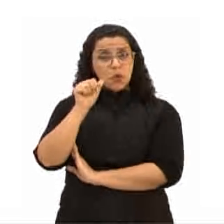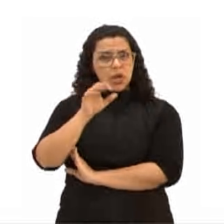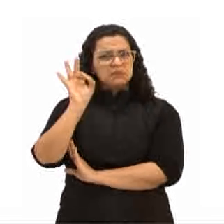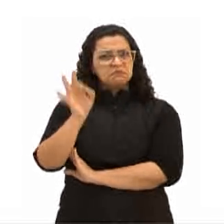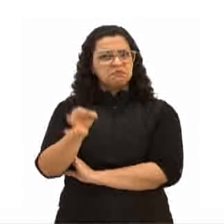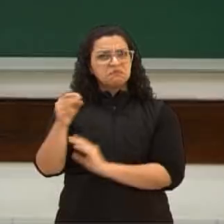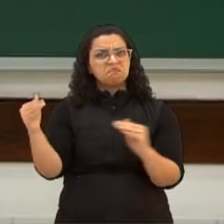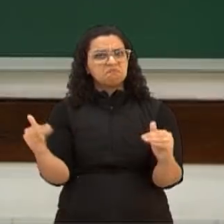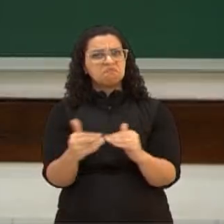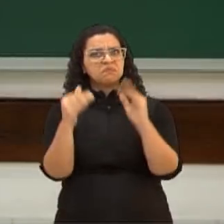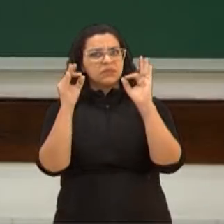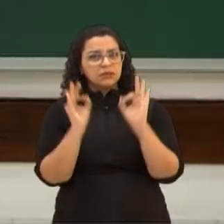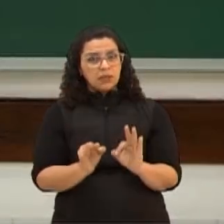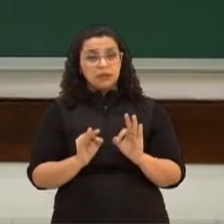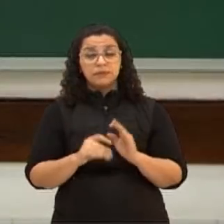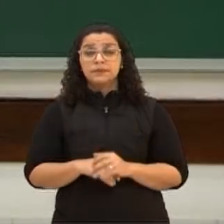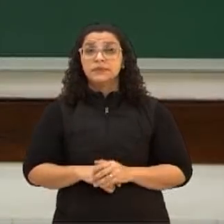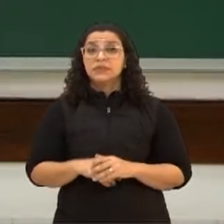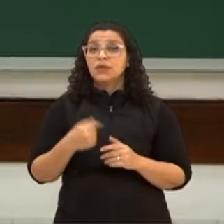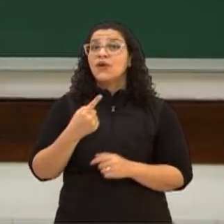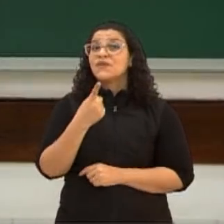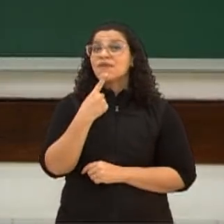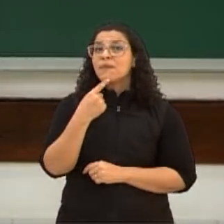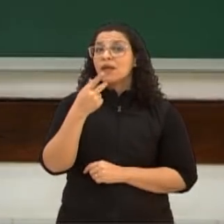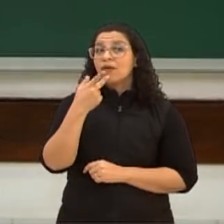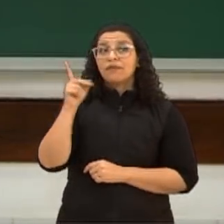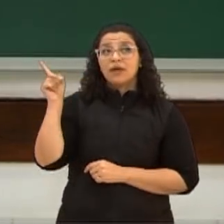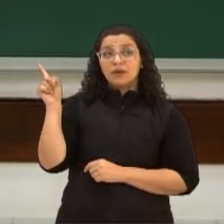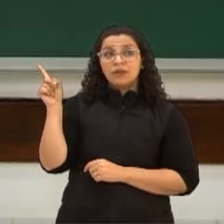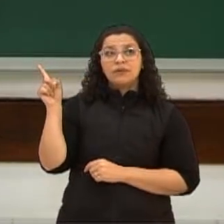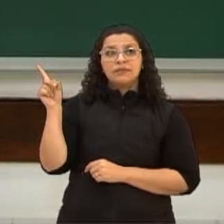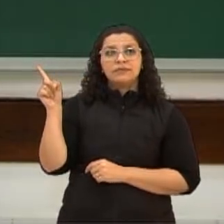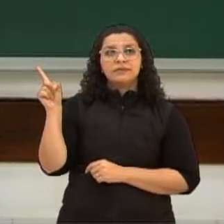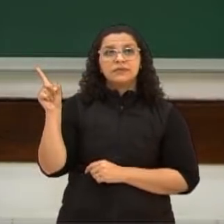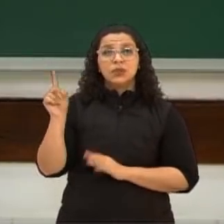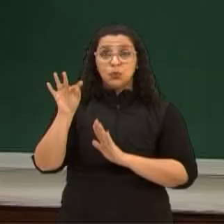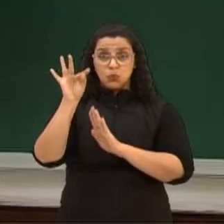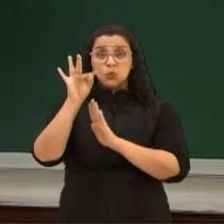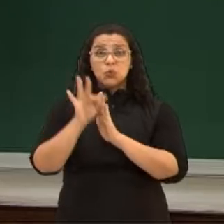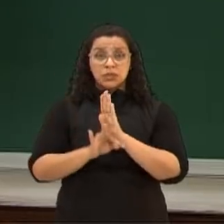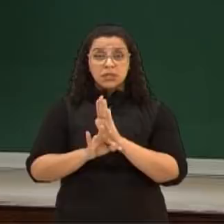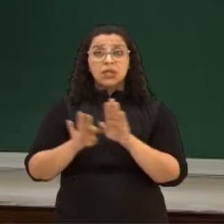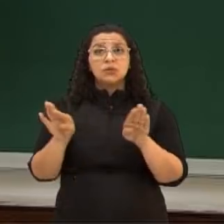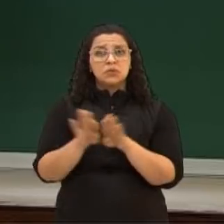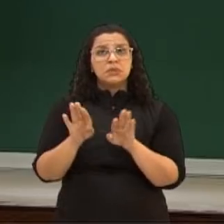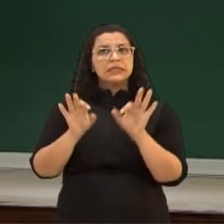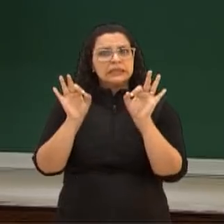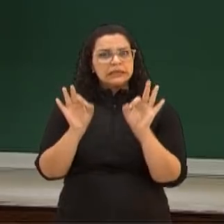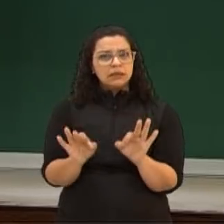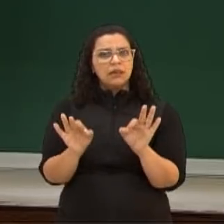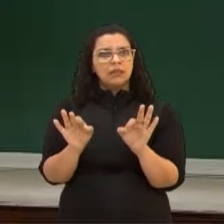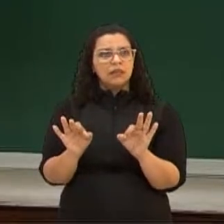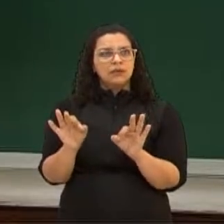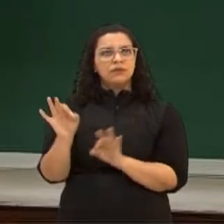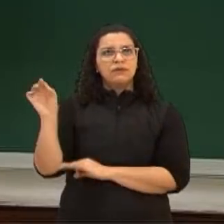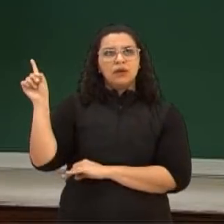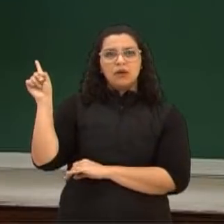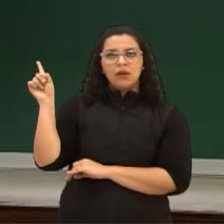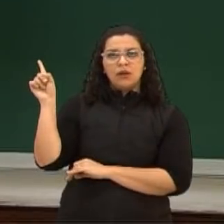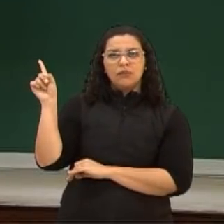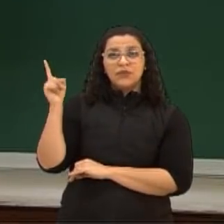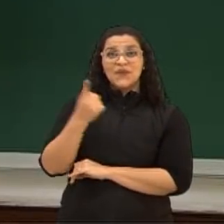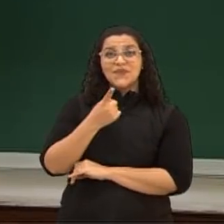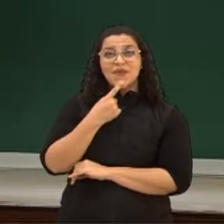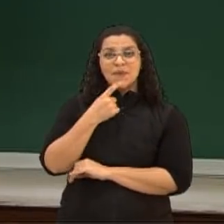maior sentido. Então quando eu digo aqui, ó, de que o texto está correto, eu tiro essa